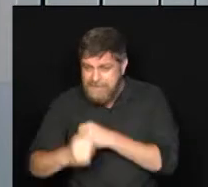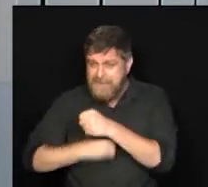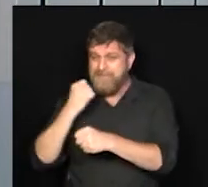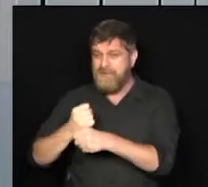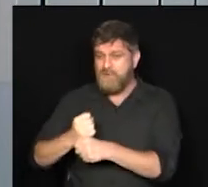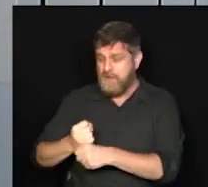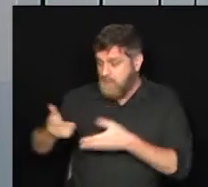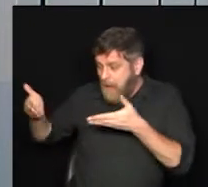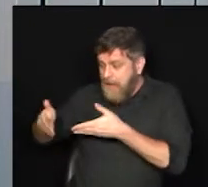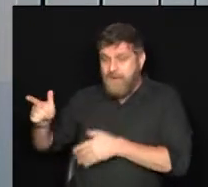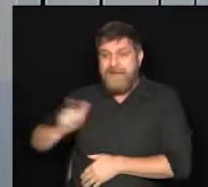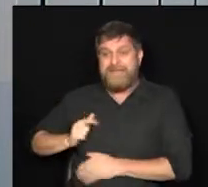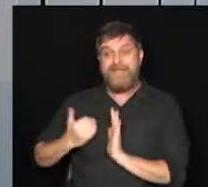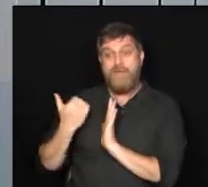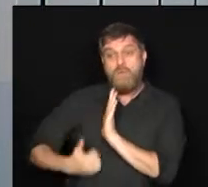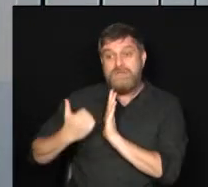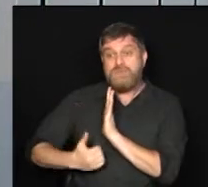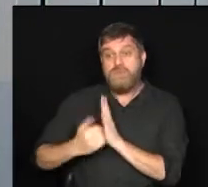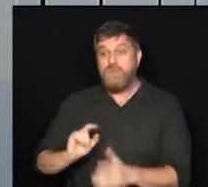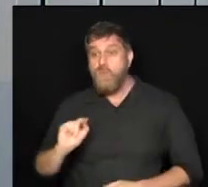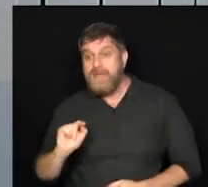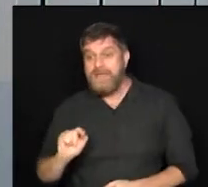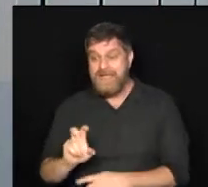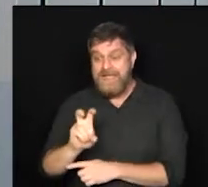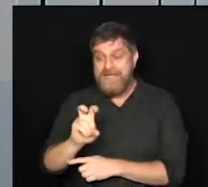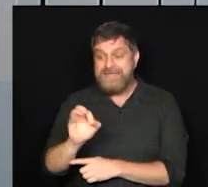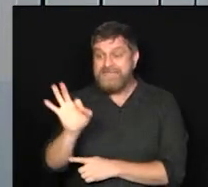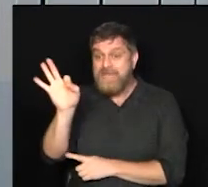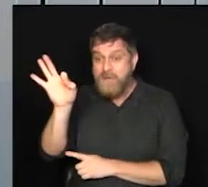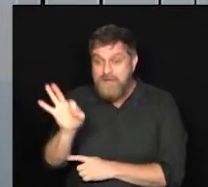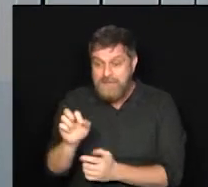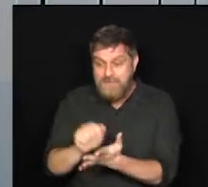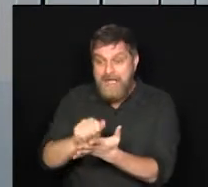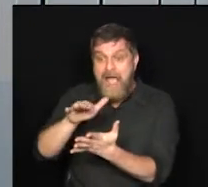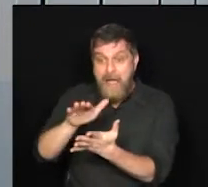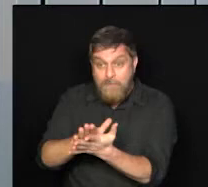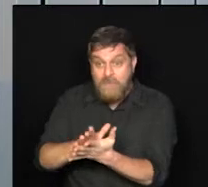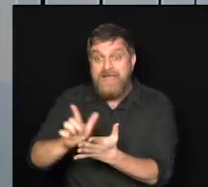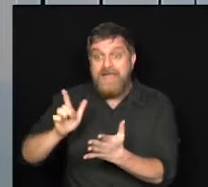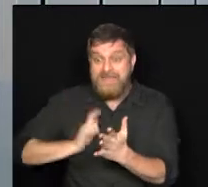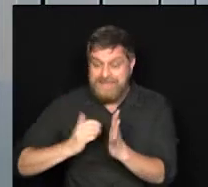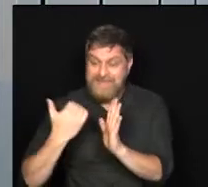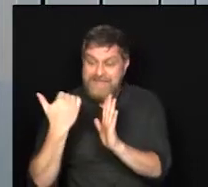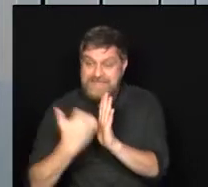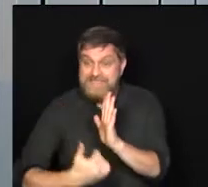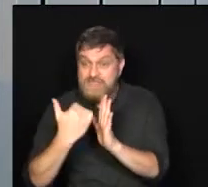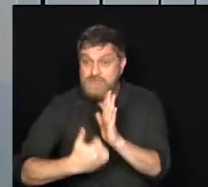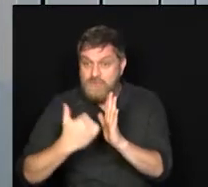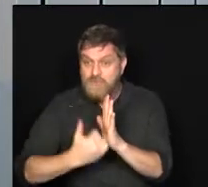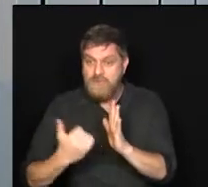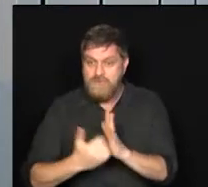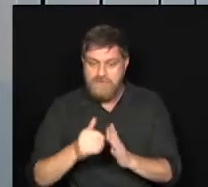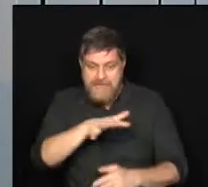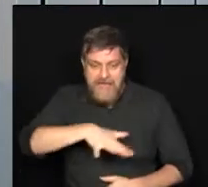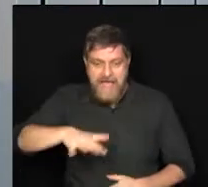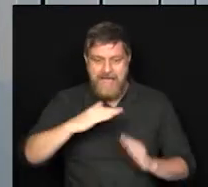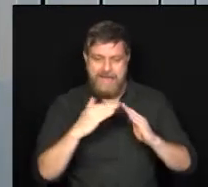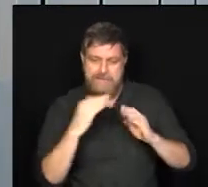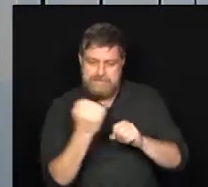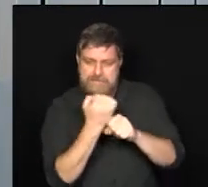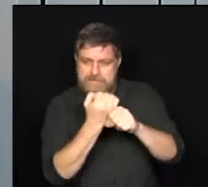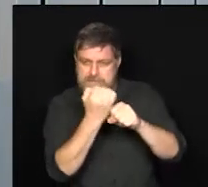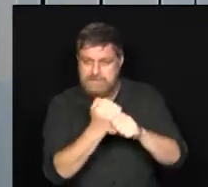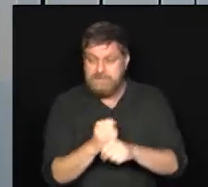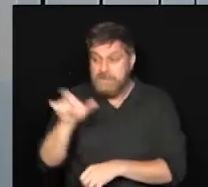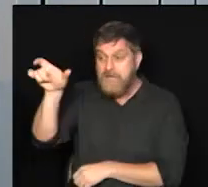vigência recebe um desconto de 50% no valor a ser pago pela área construída irregularmente. E o Zé